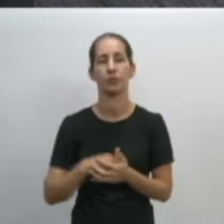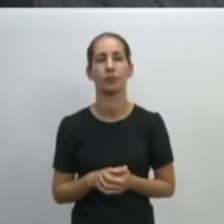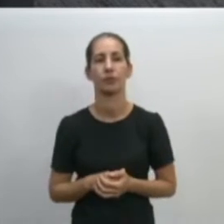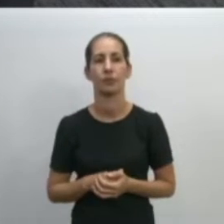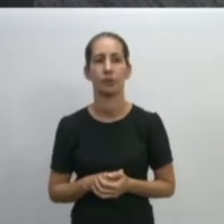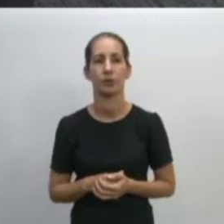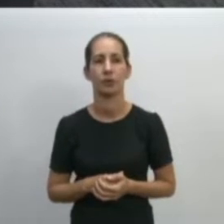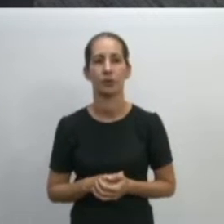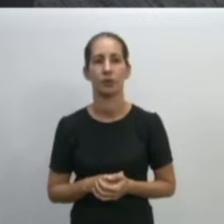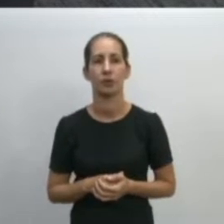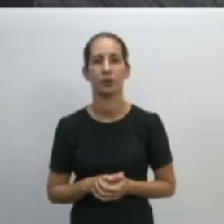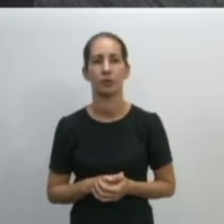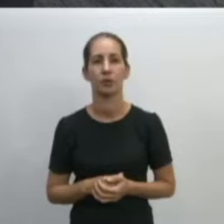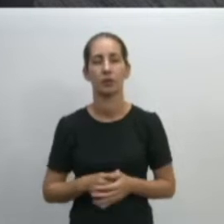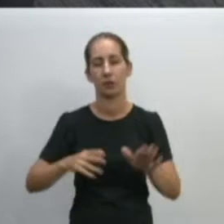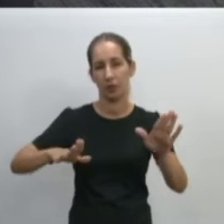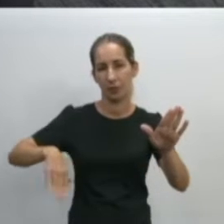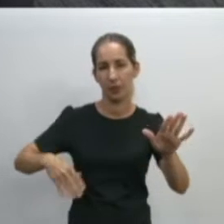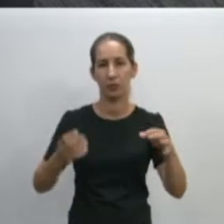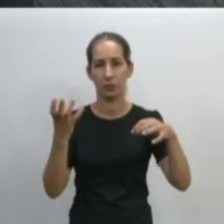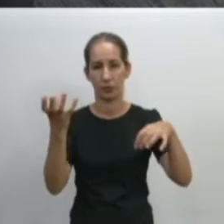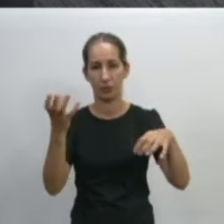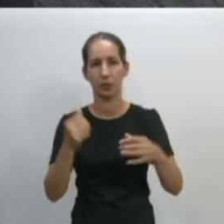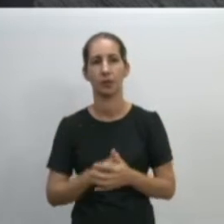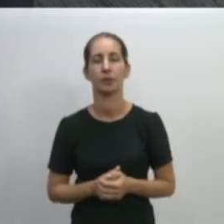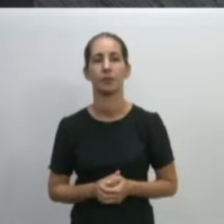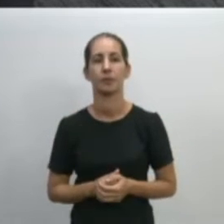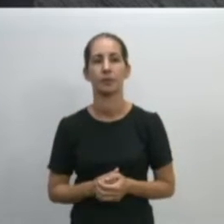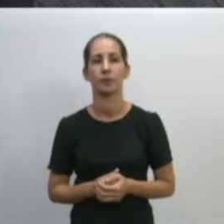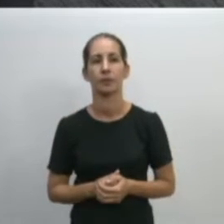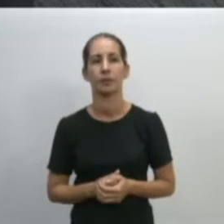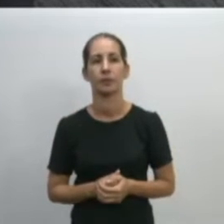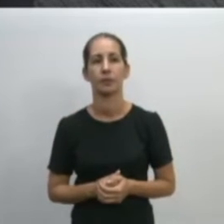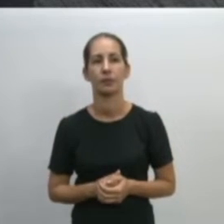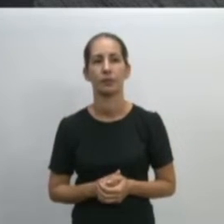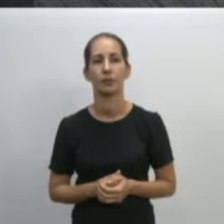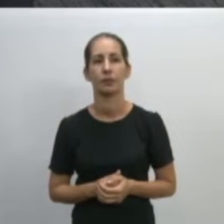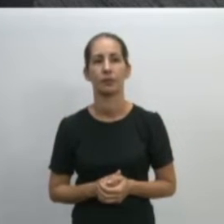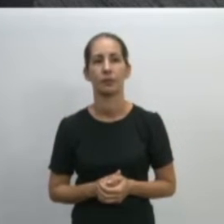que tem ali na Praia do Meio, para a Praia dos Artistas, para